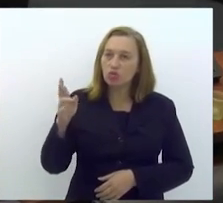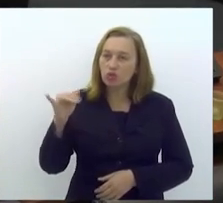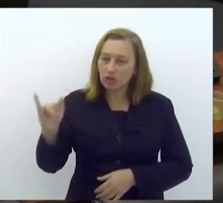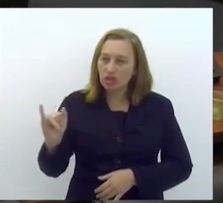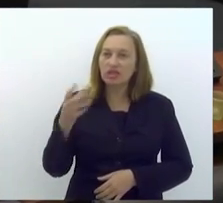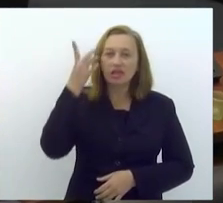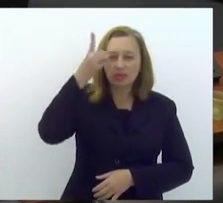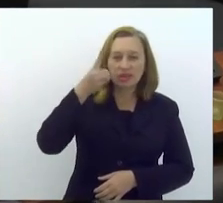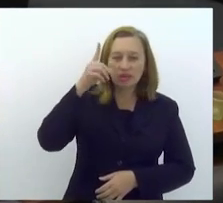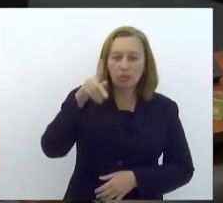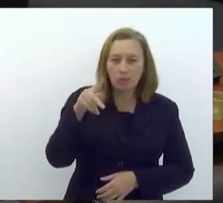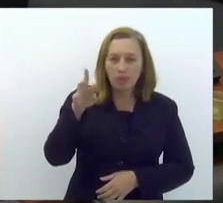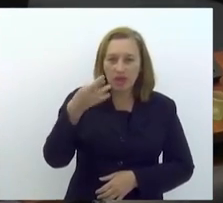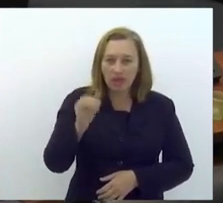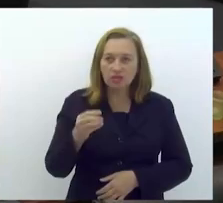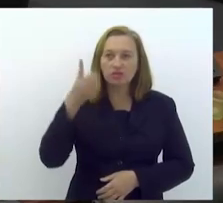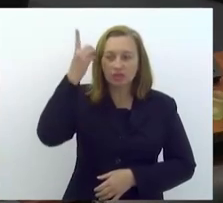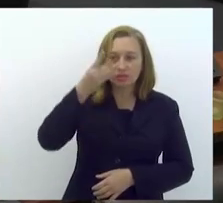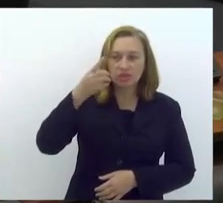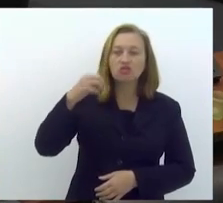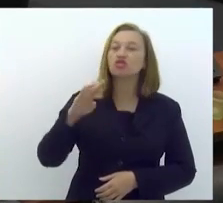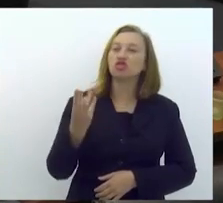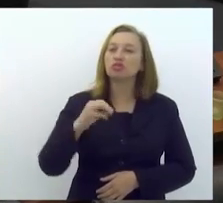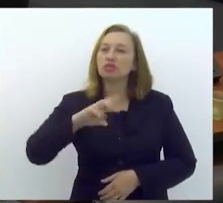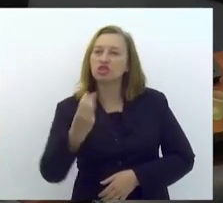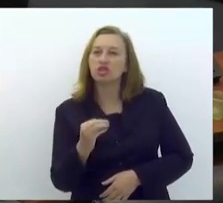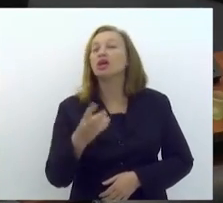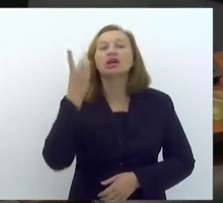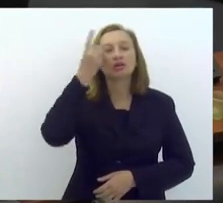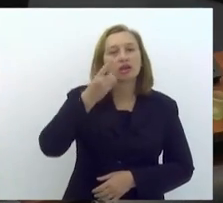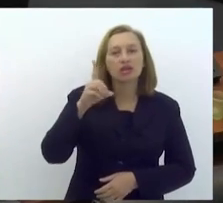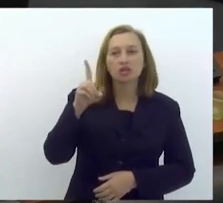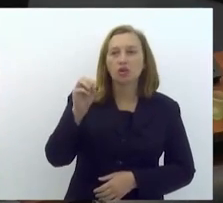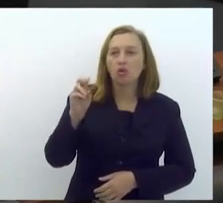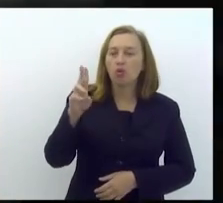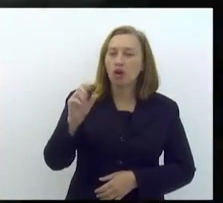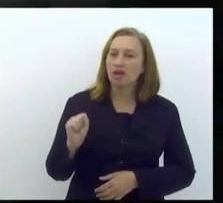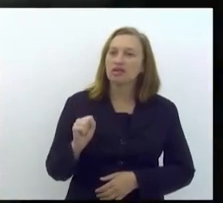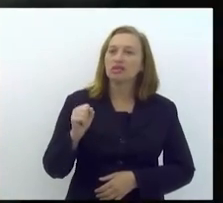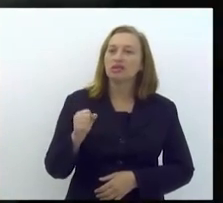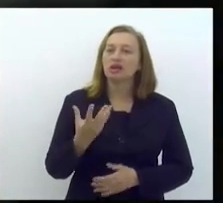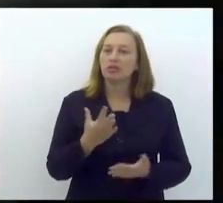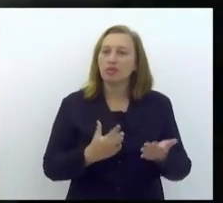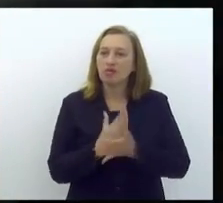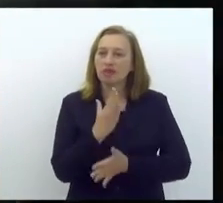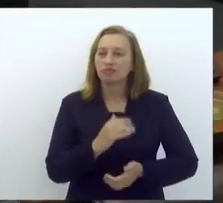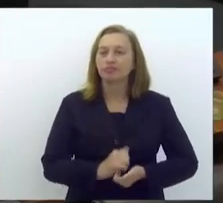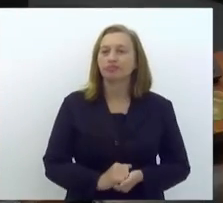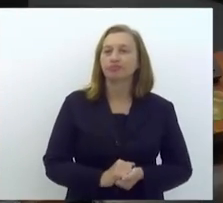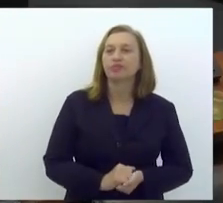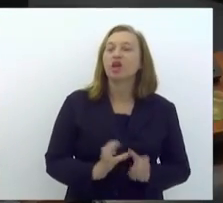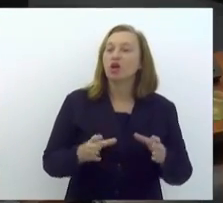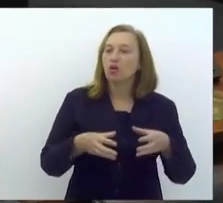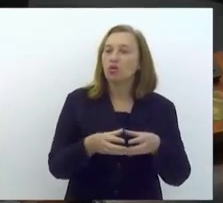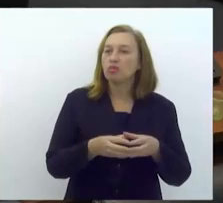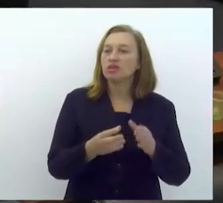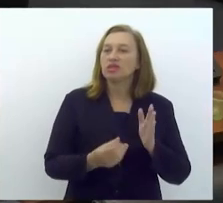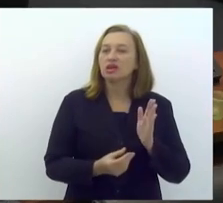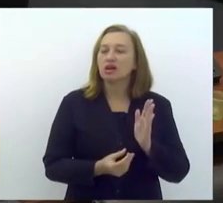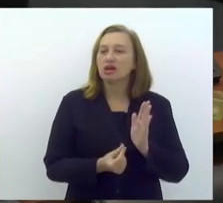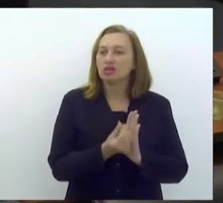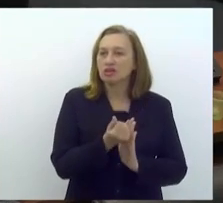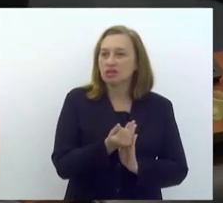Ricardo Deputado Chico Machado Deputado Douglas ruas favorável pela comissão de orçamento